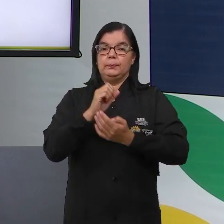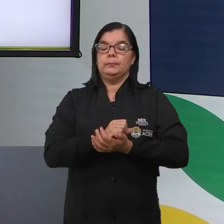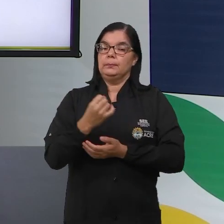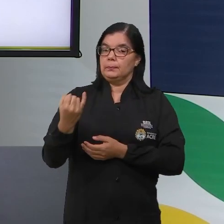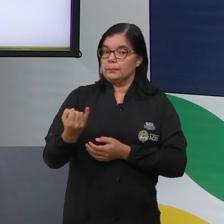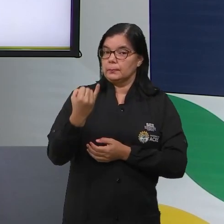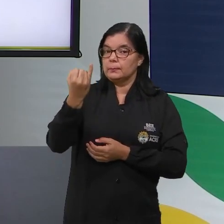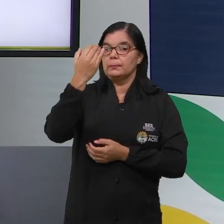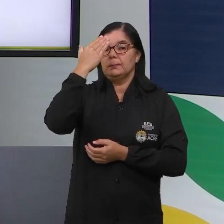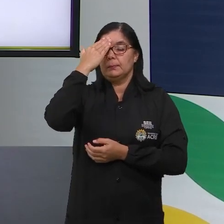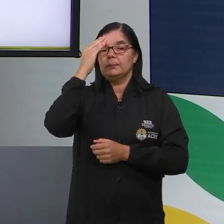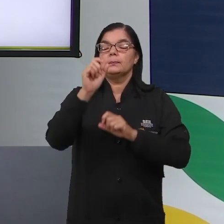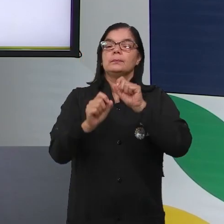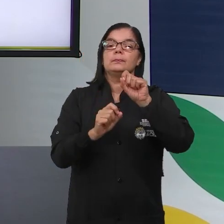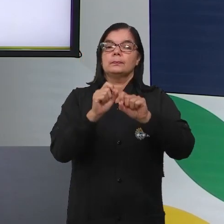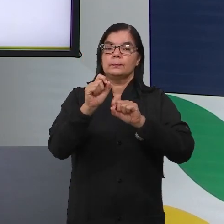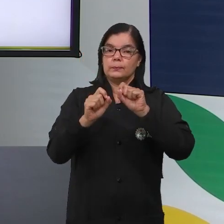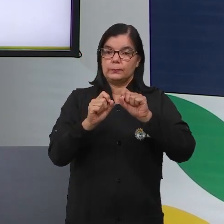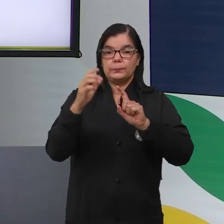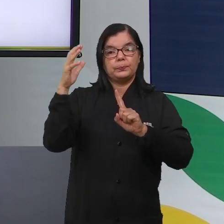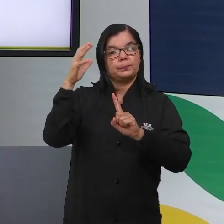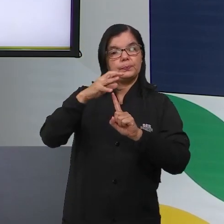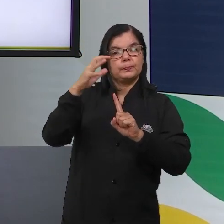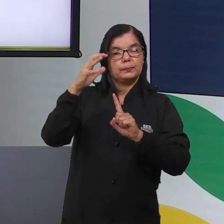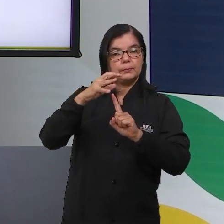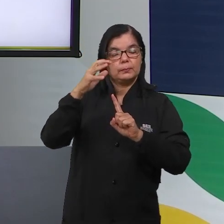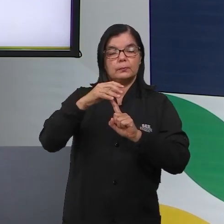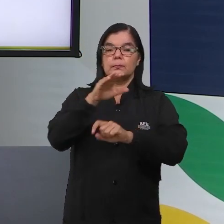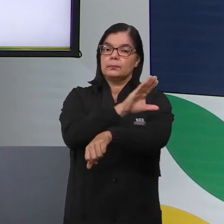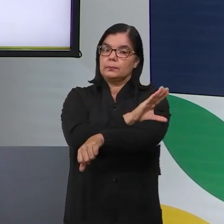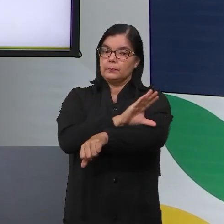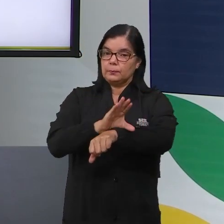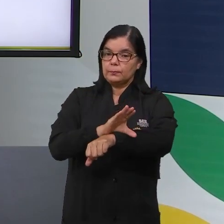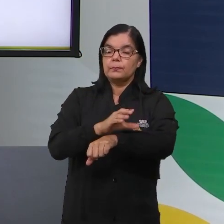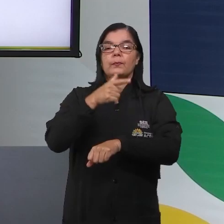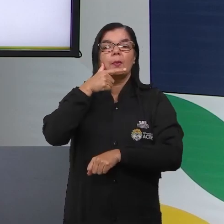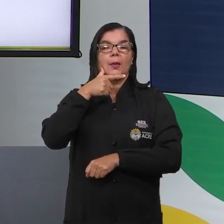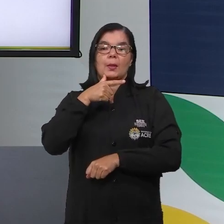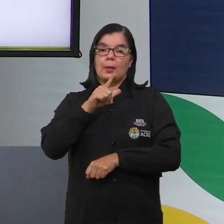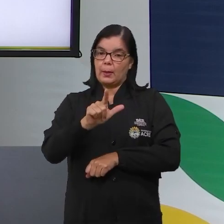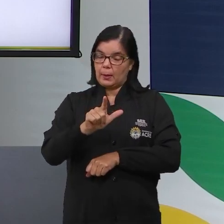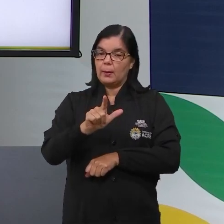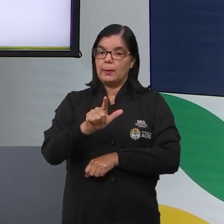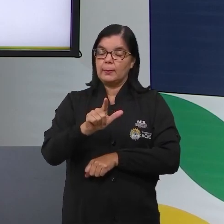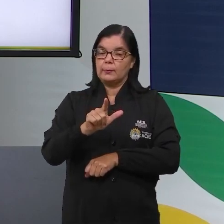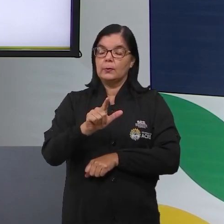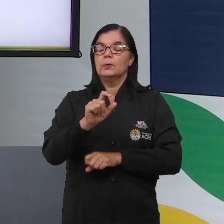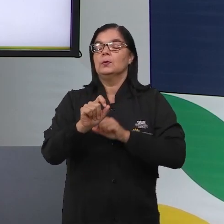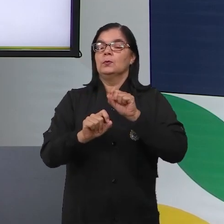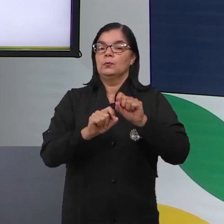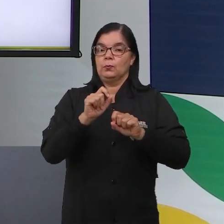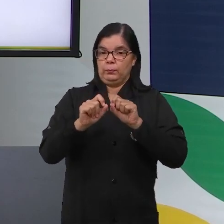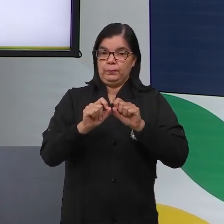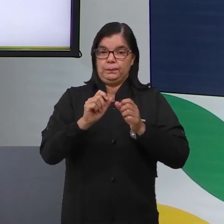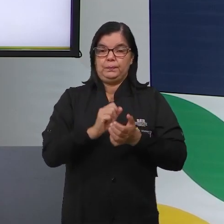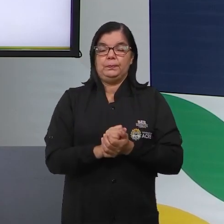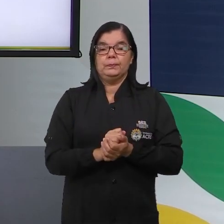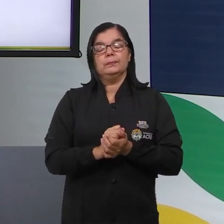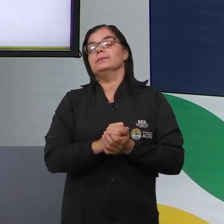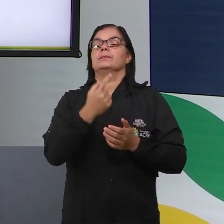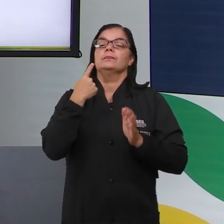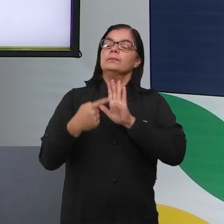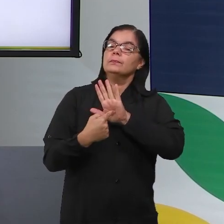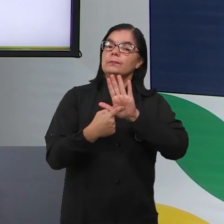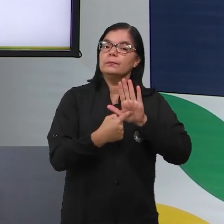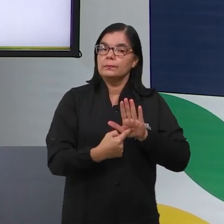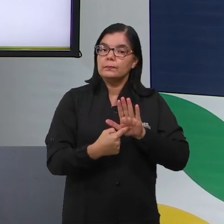importante é entender que a influência da cultura, da língua, vai ser nesse aspecto de